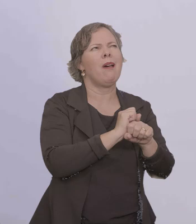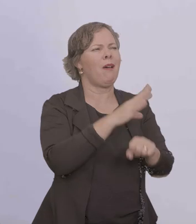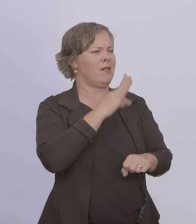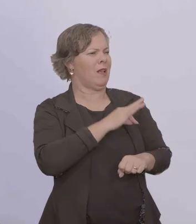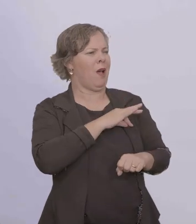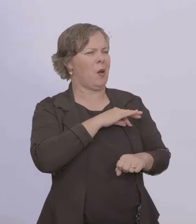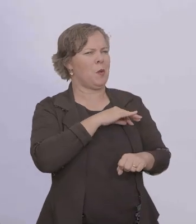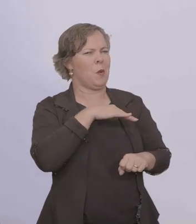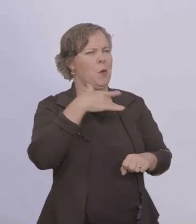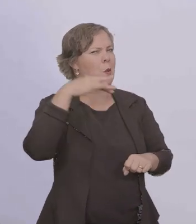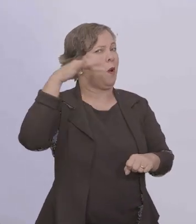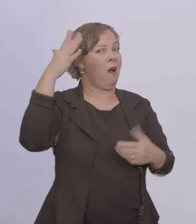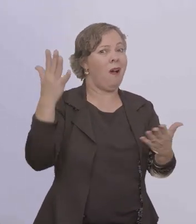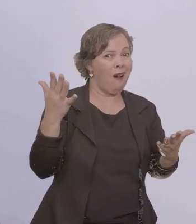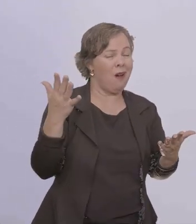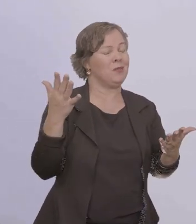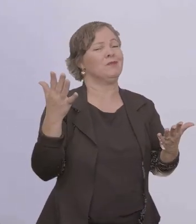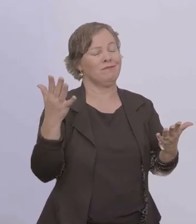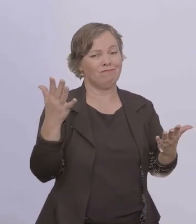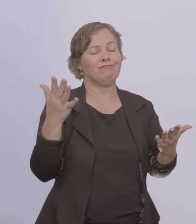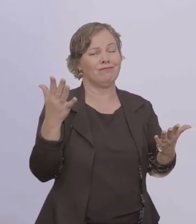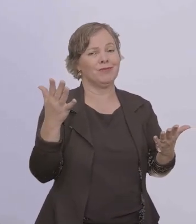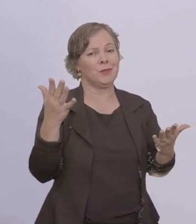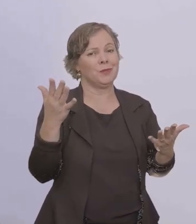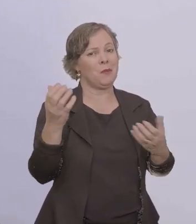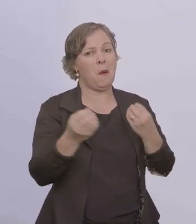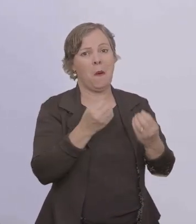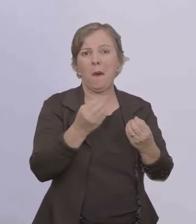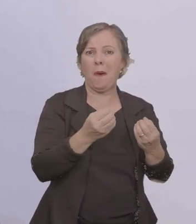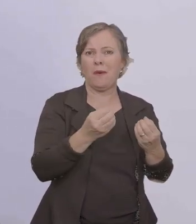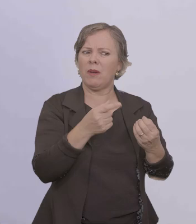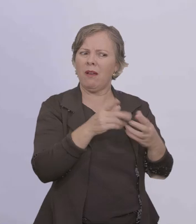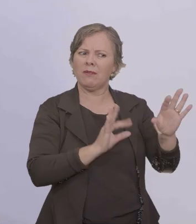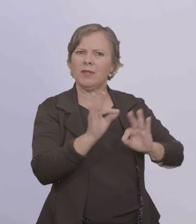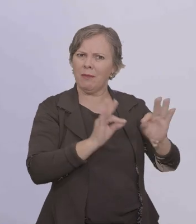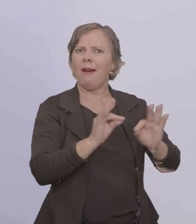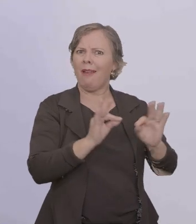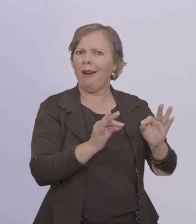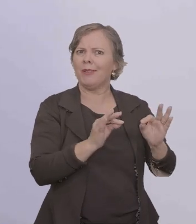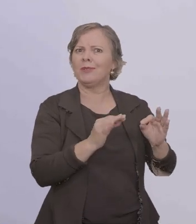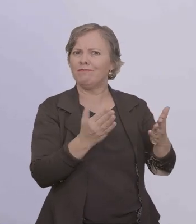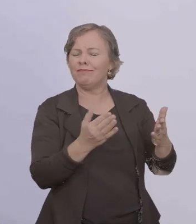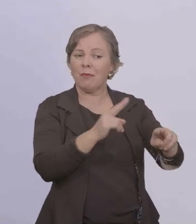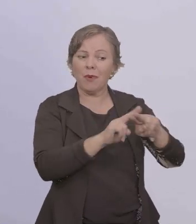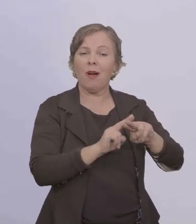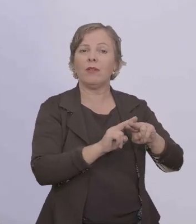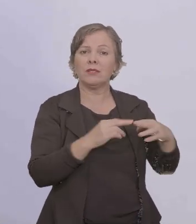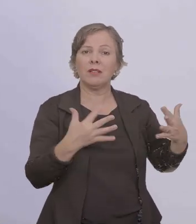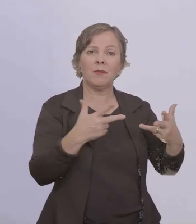às vezes ter um rendimento superior ao que de fato ele está preparado para receber naquele momento por conta